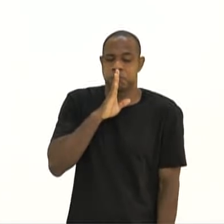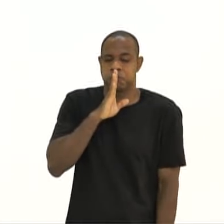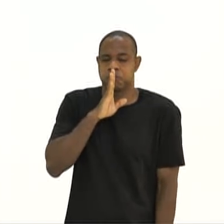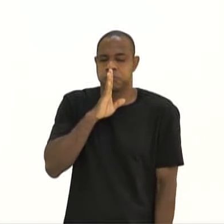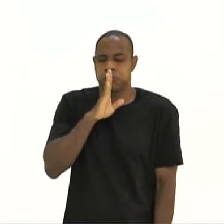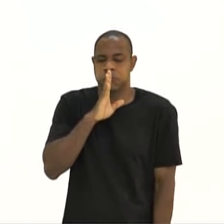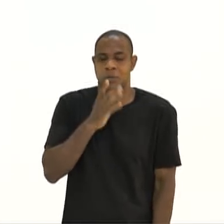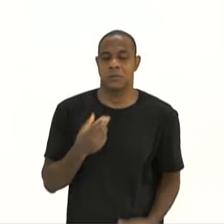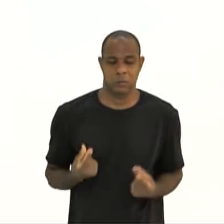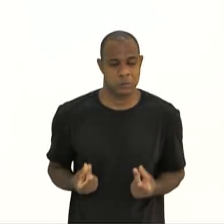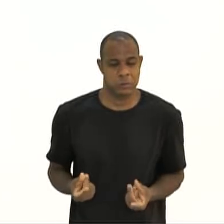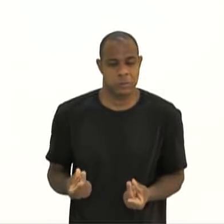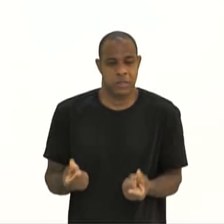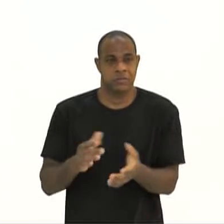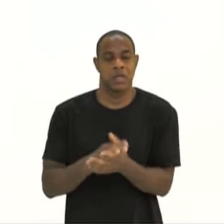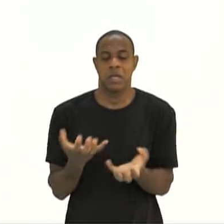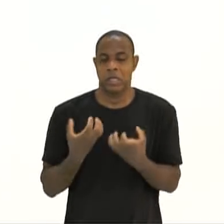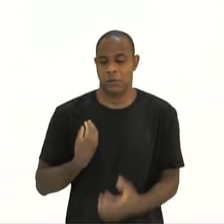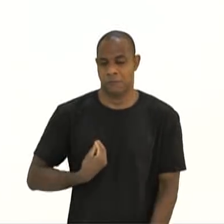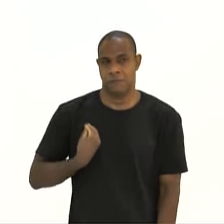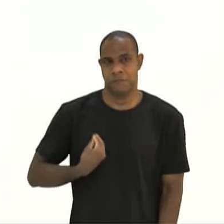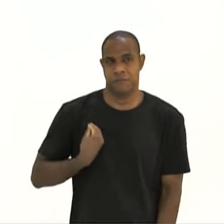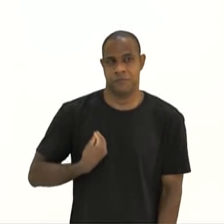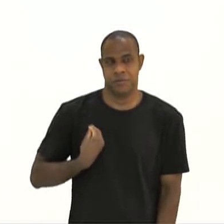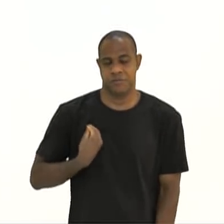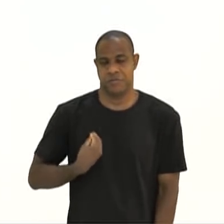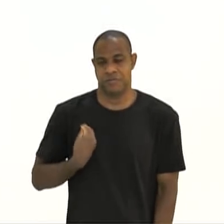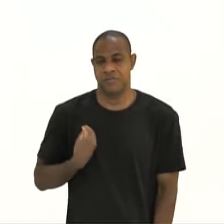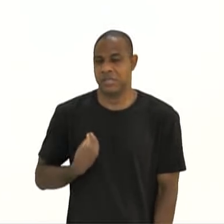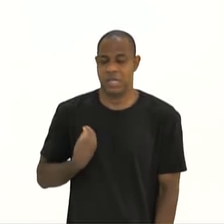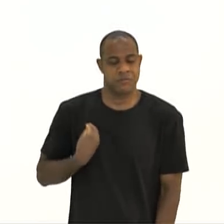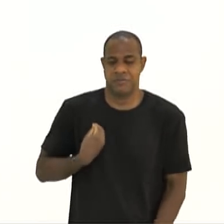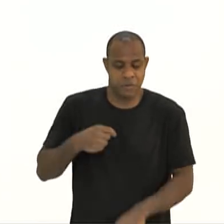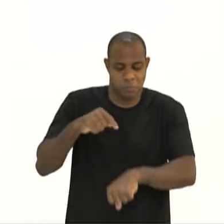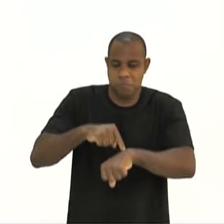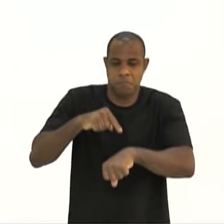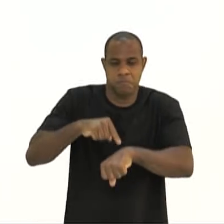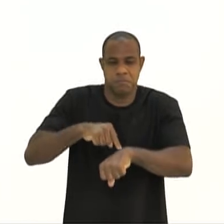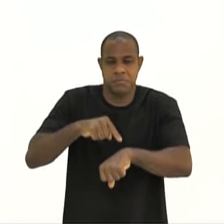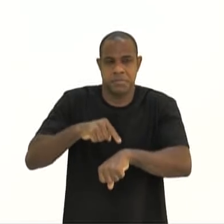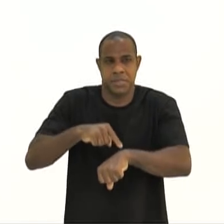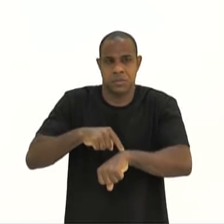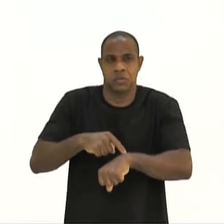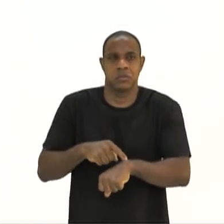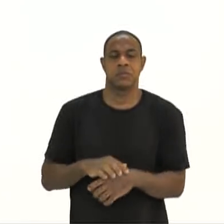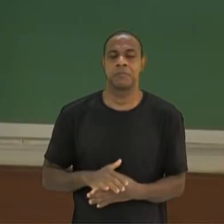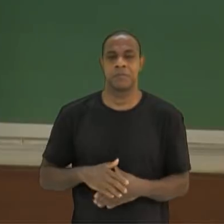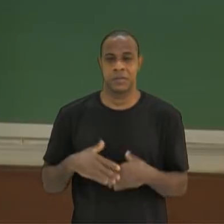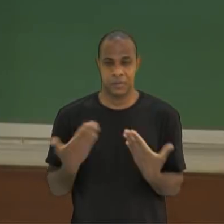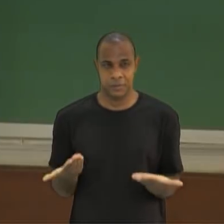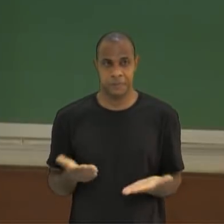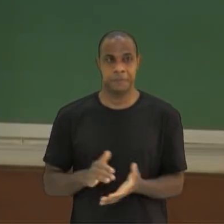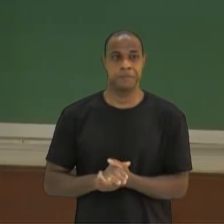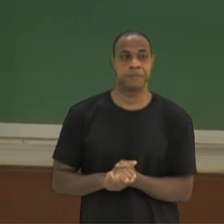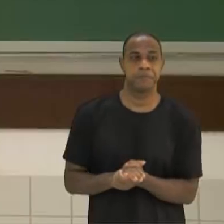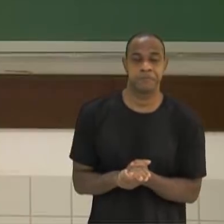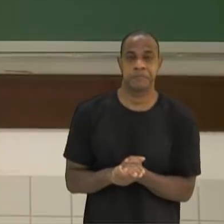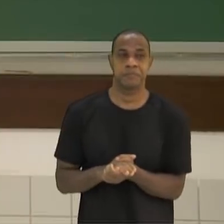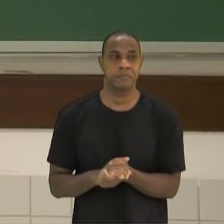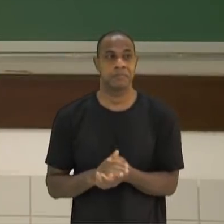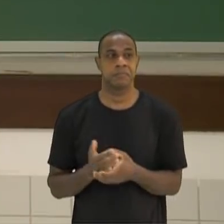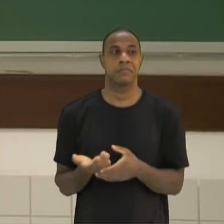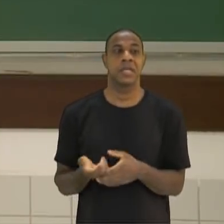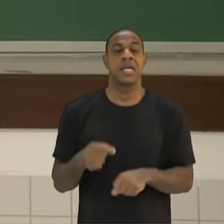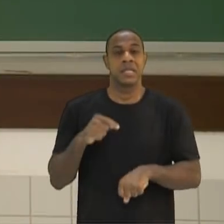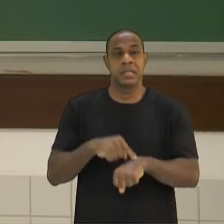da espécie. Quero viver muitos minutos num só minuto. Clarice Lispector em Um Sopro de Vida. Então, um tempo